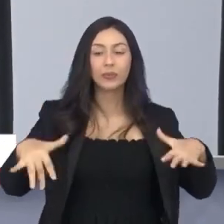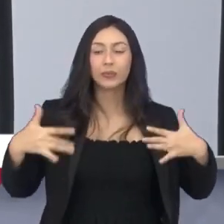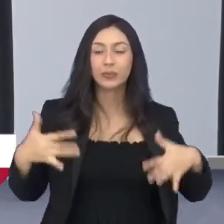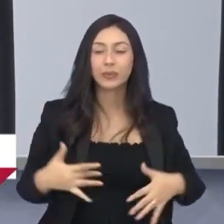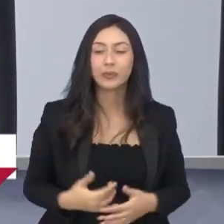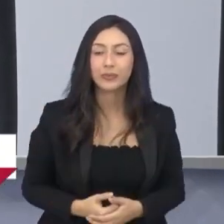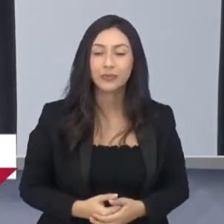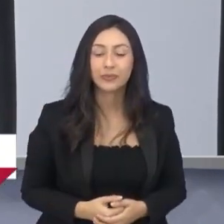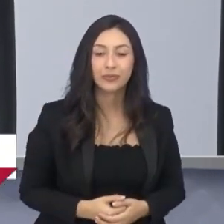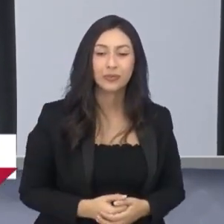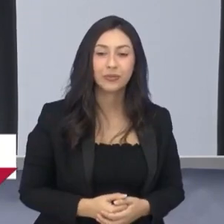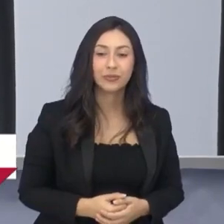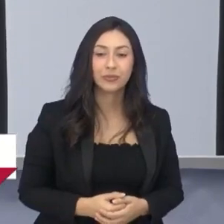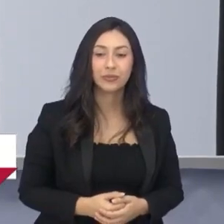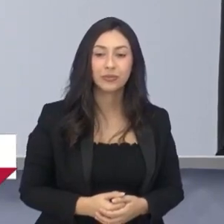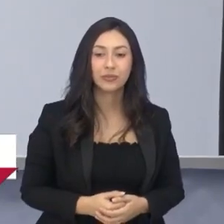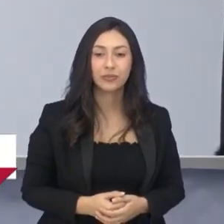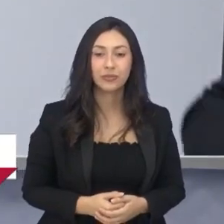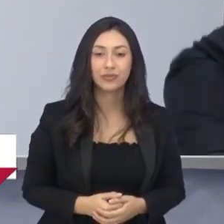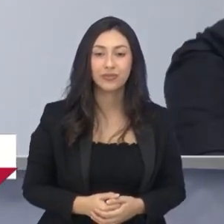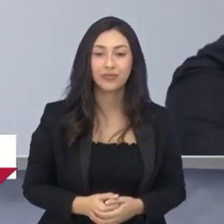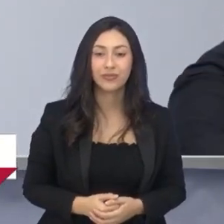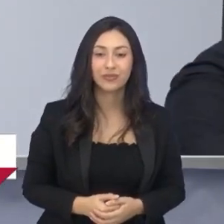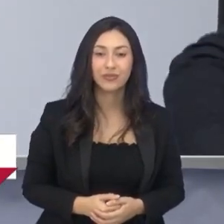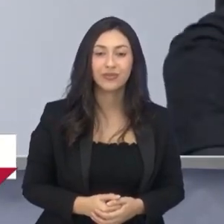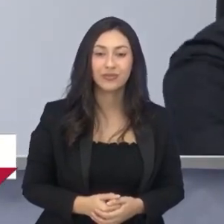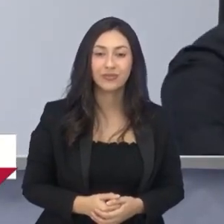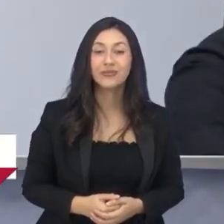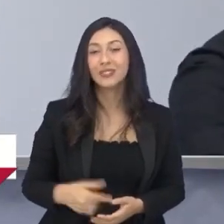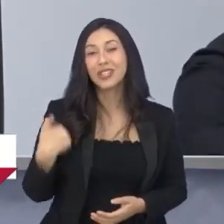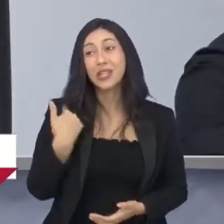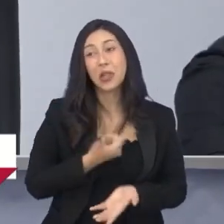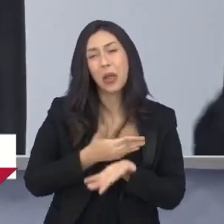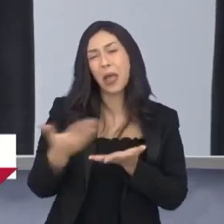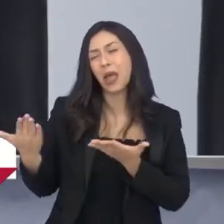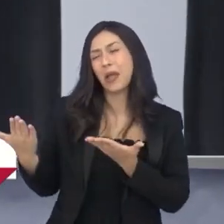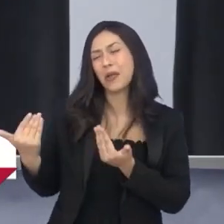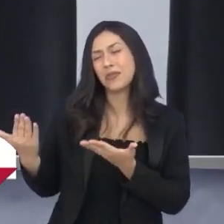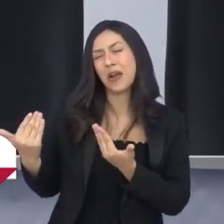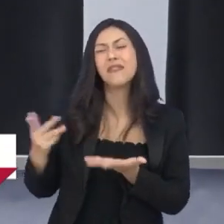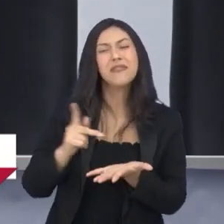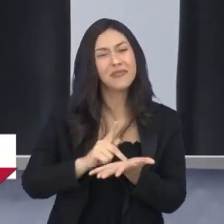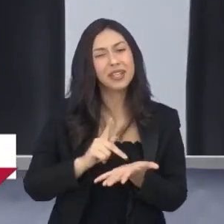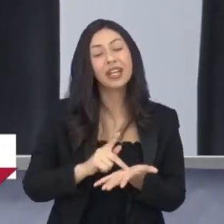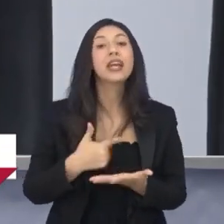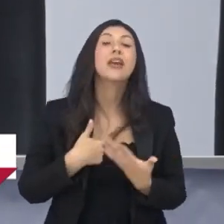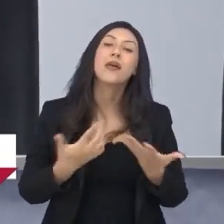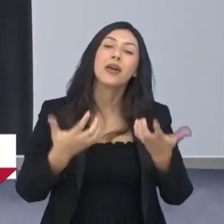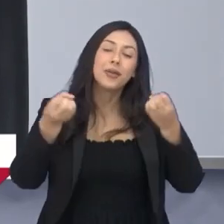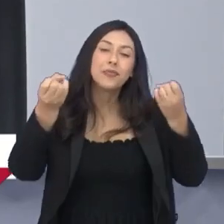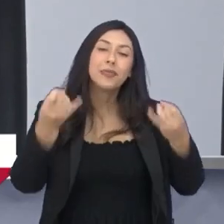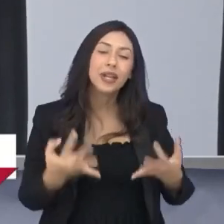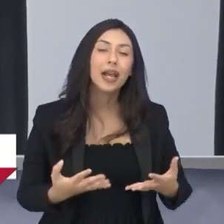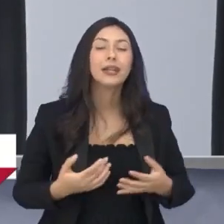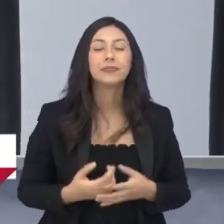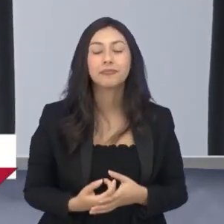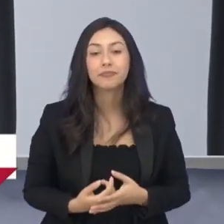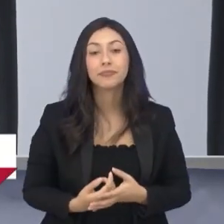Sérgio come nós começamos cedo e comecei cedo mesmo deixa eu falar um pouquinho então